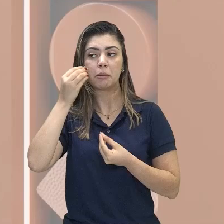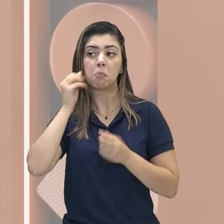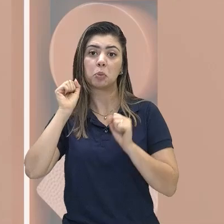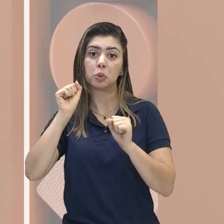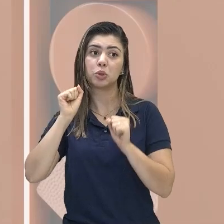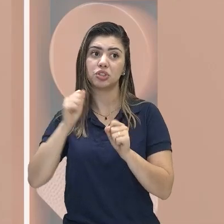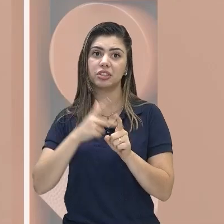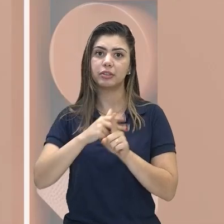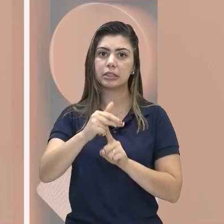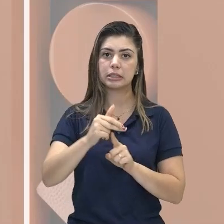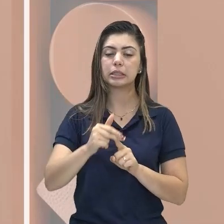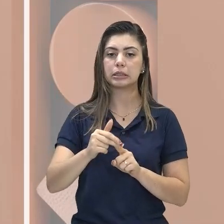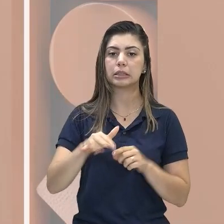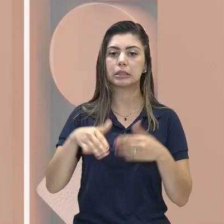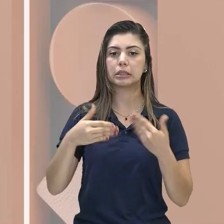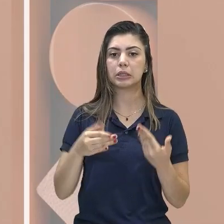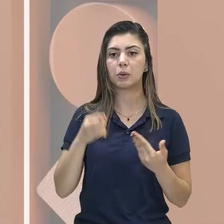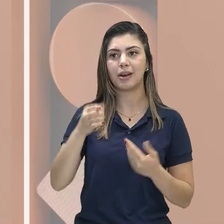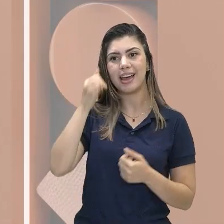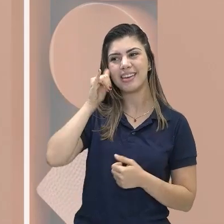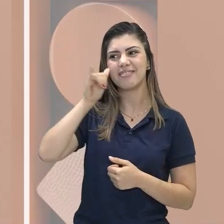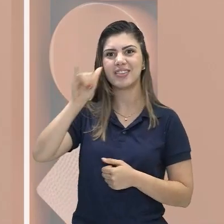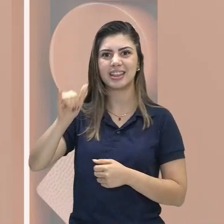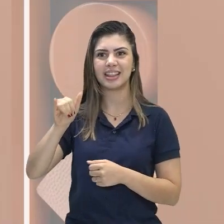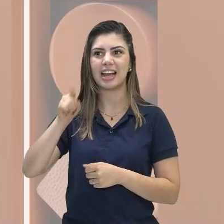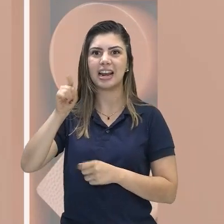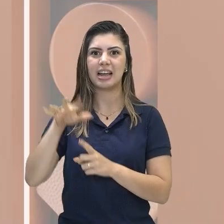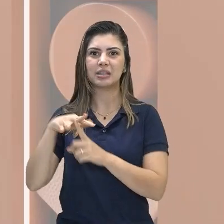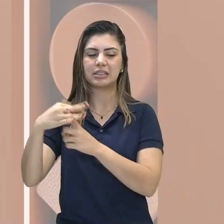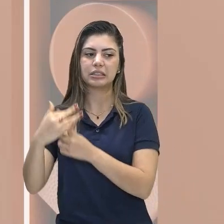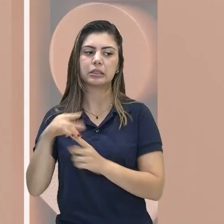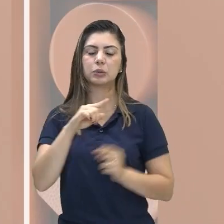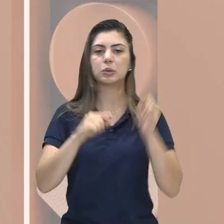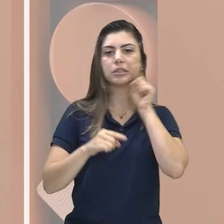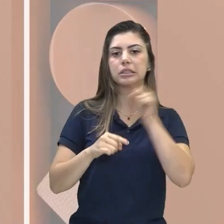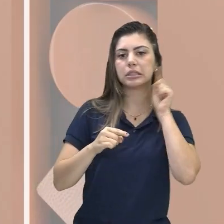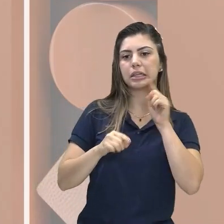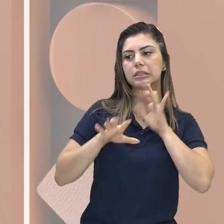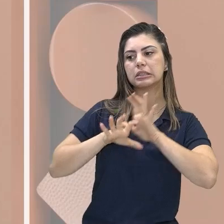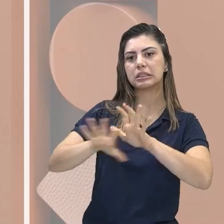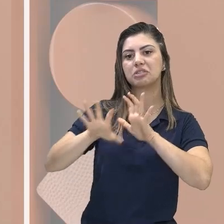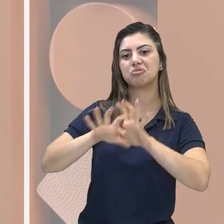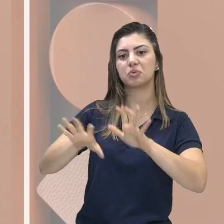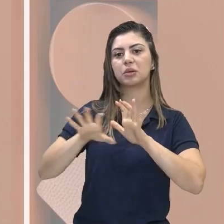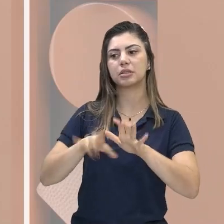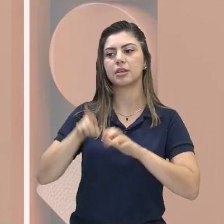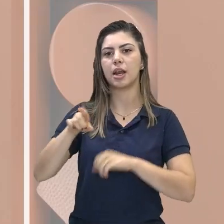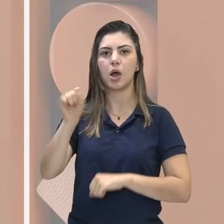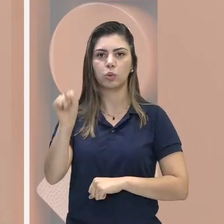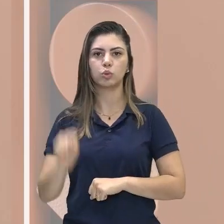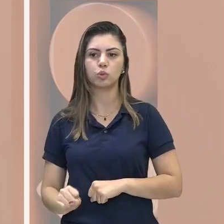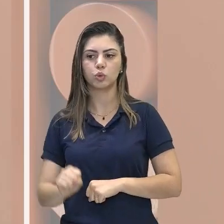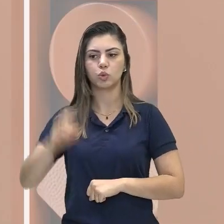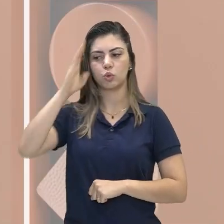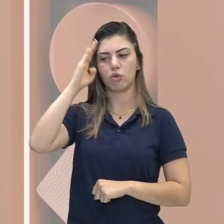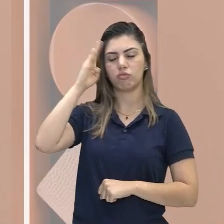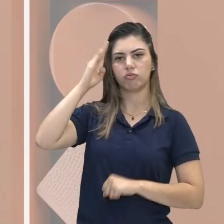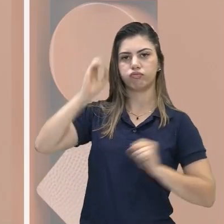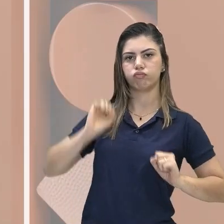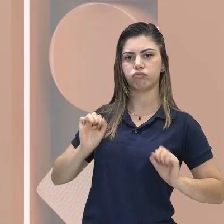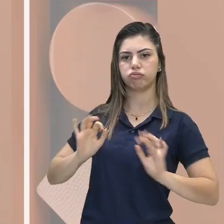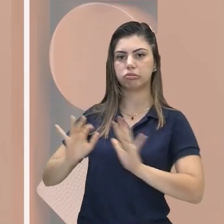para impedir essa vitória, os Estados Unidos vai intervir, apoiar militarmente o Sul e dar início a